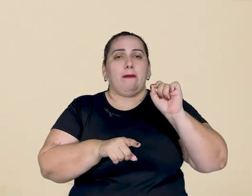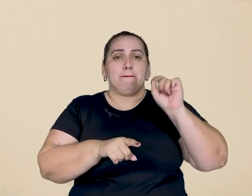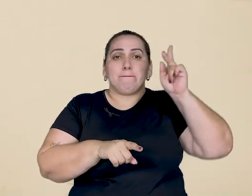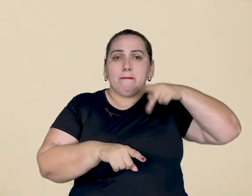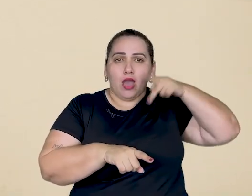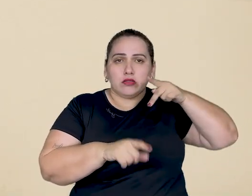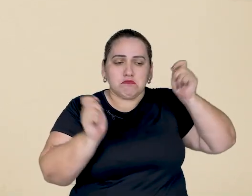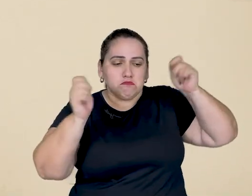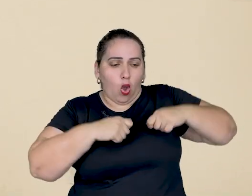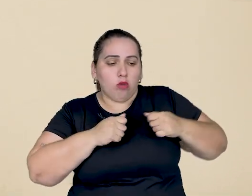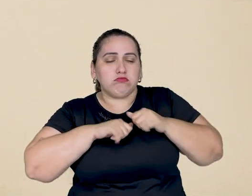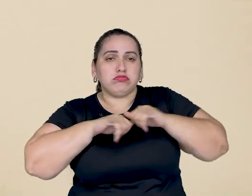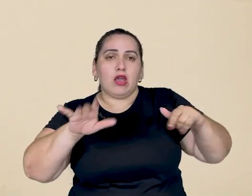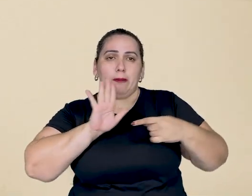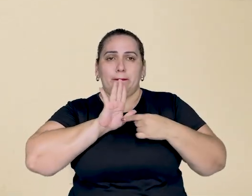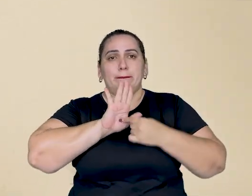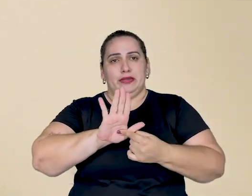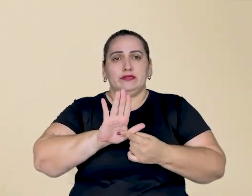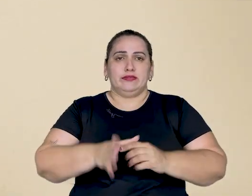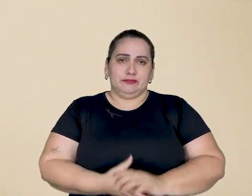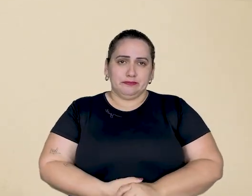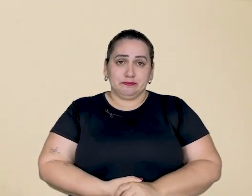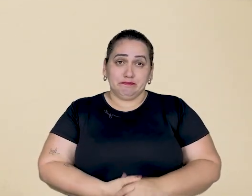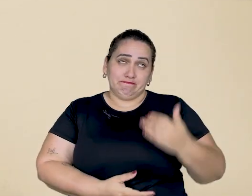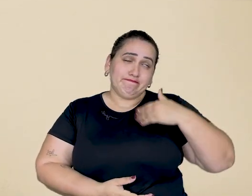no ideário que os partidos políticos têm.